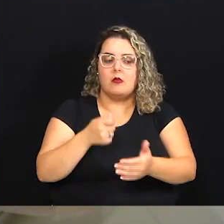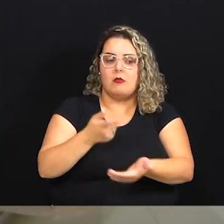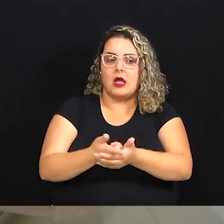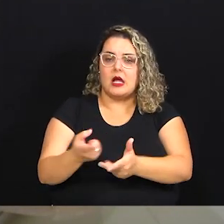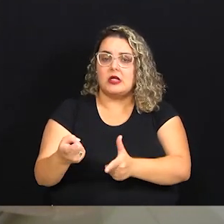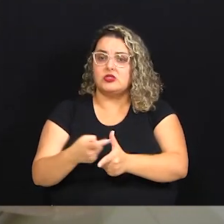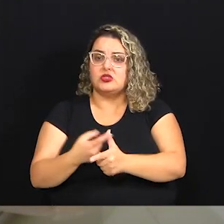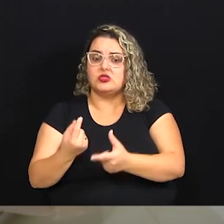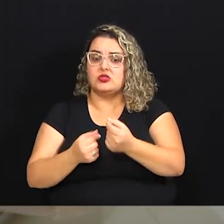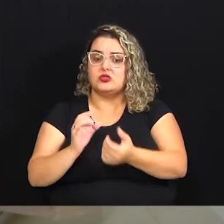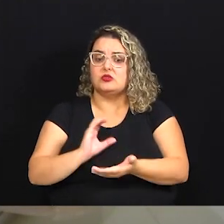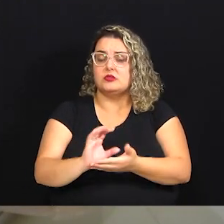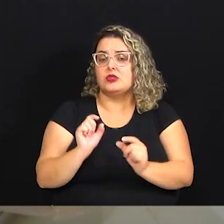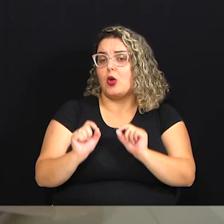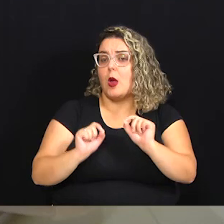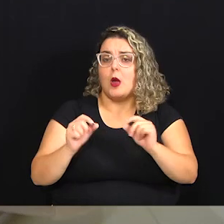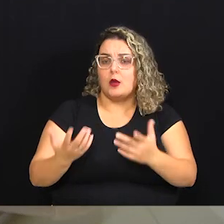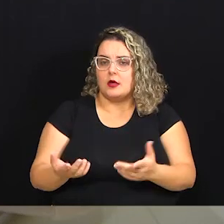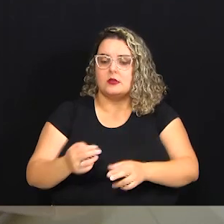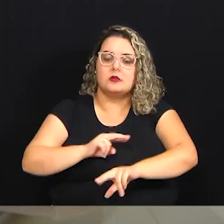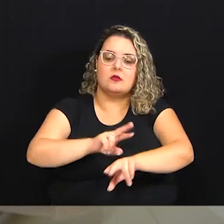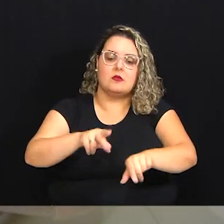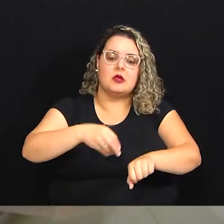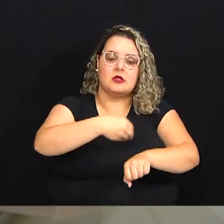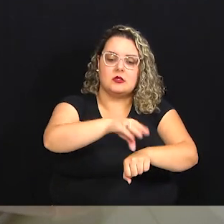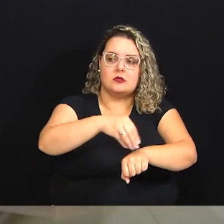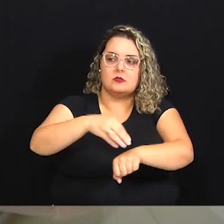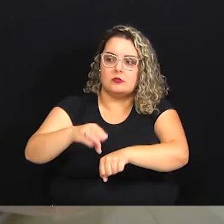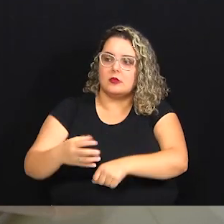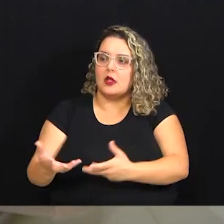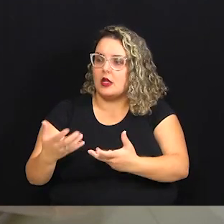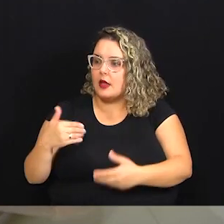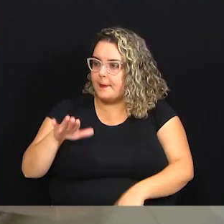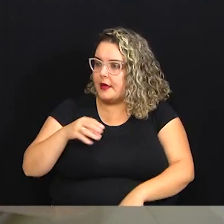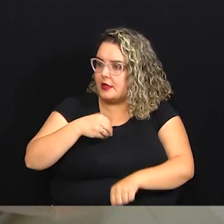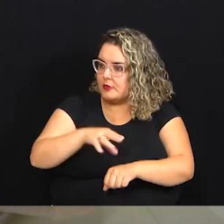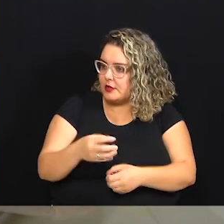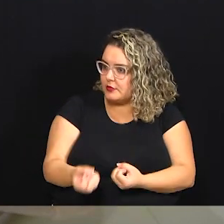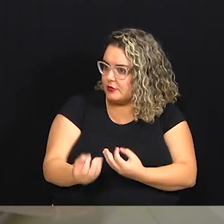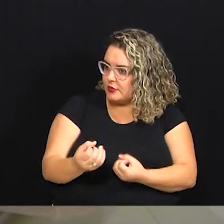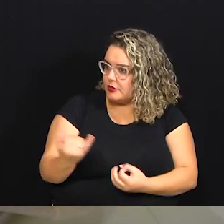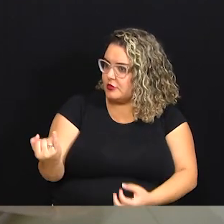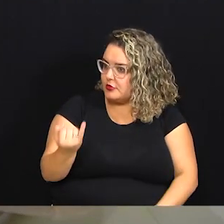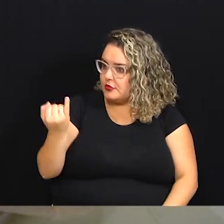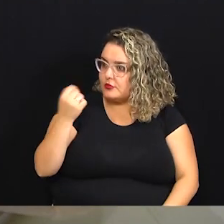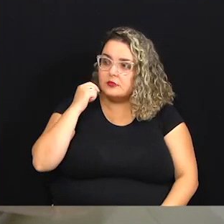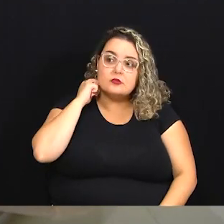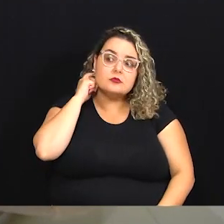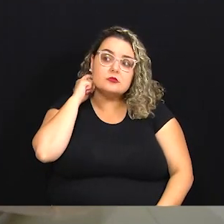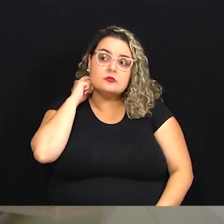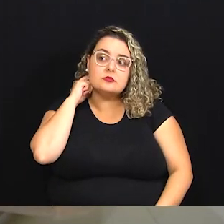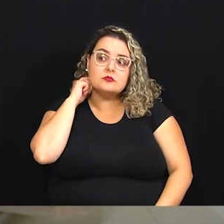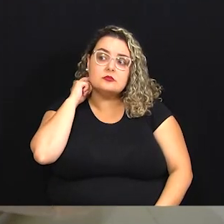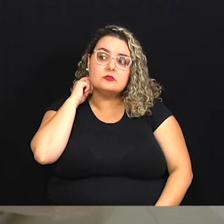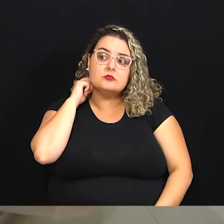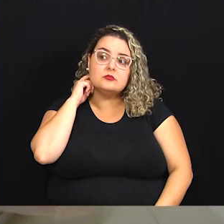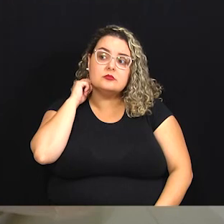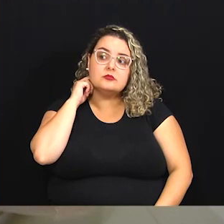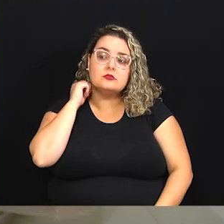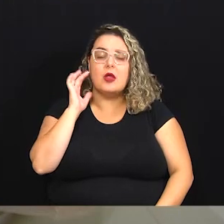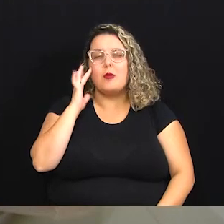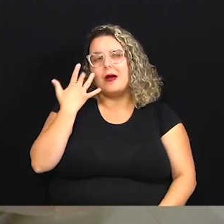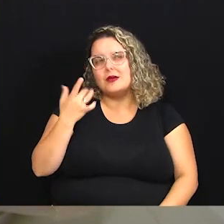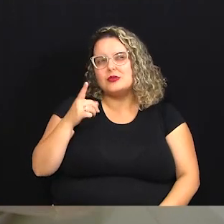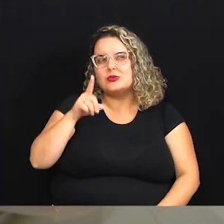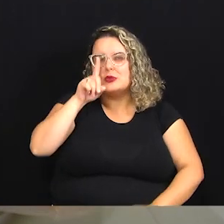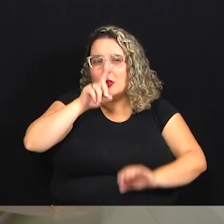guardar, pagar dívidas, investir. Ele deu várias dicas. Quer dar mais alguma dica, alguma informação que seria importante? Eu acho que a gente tem que tomar